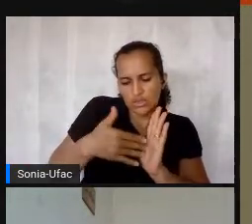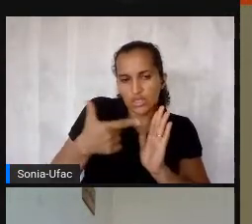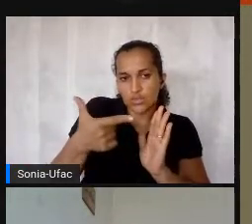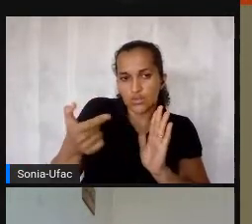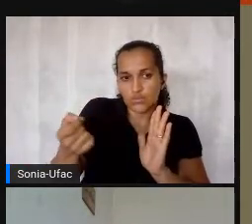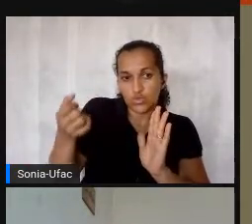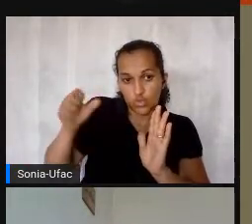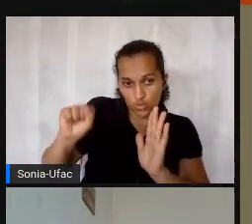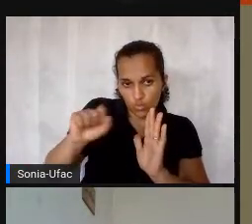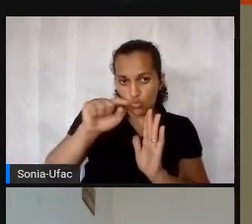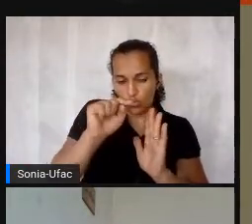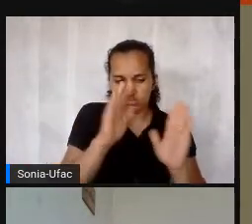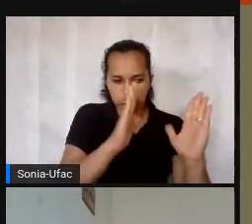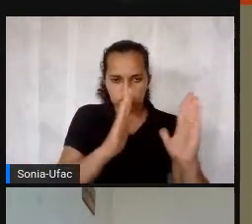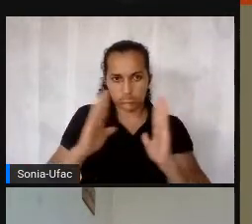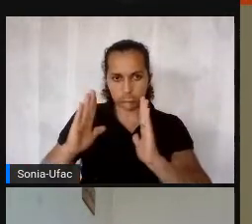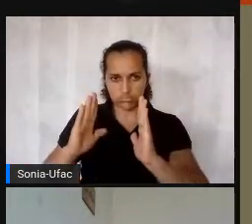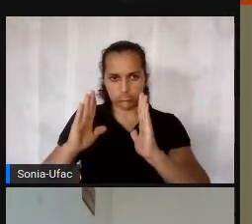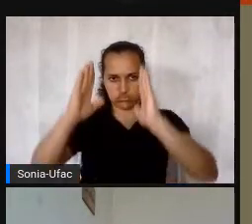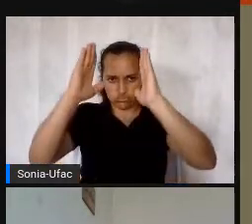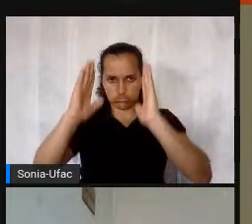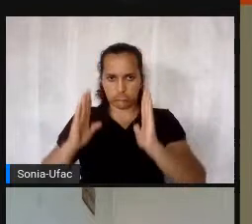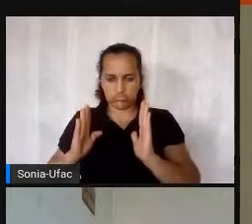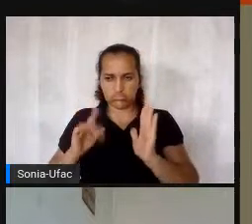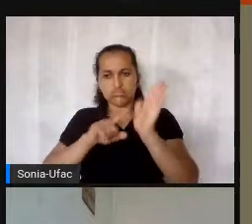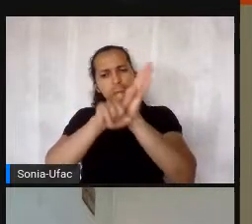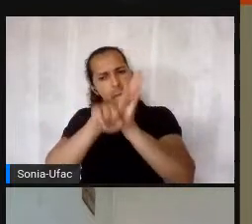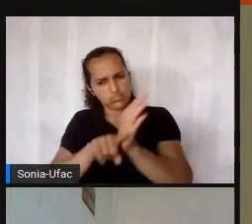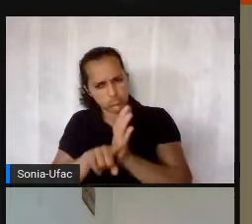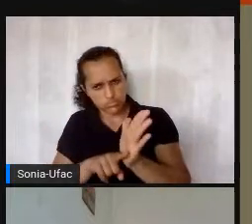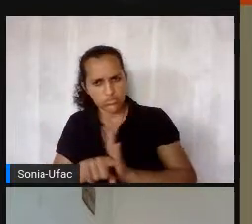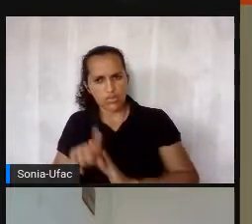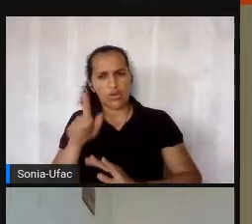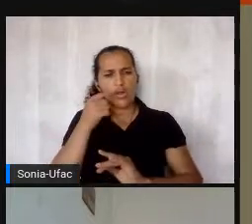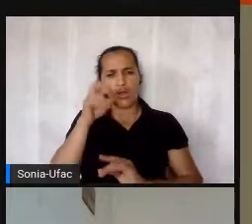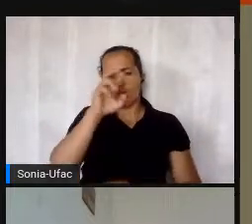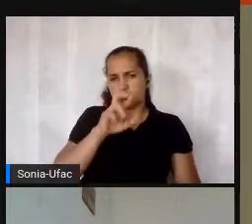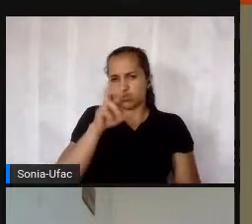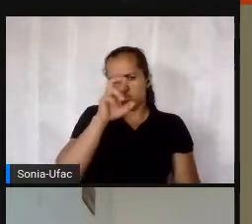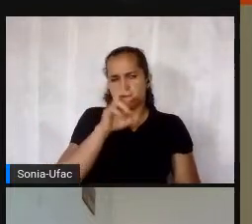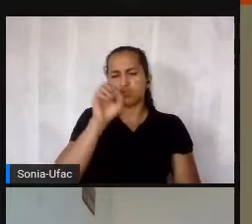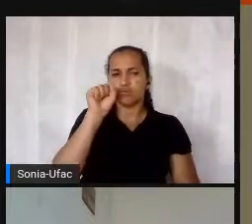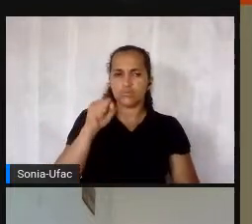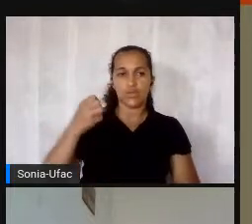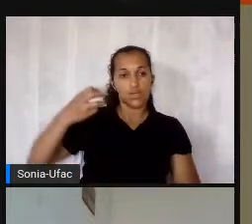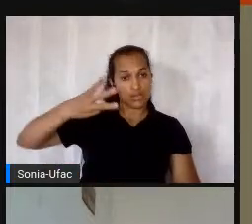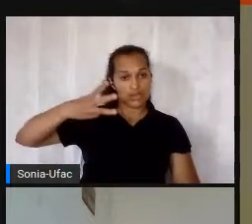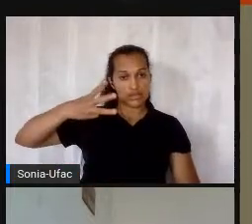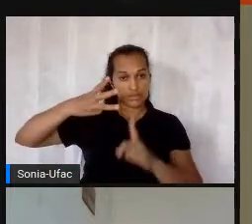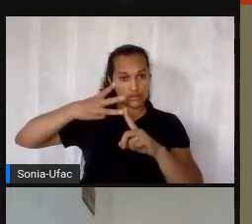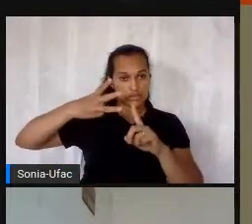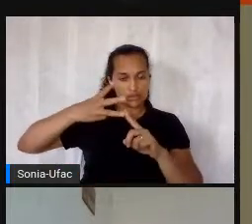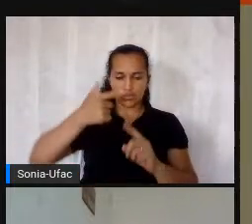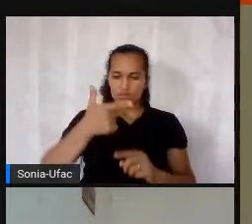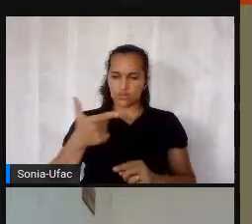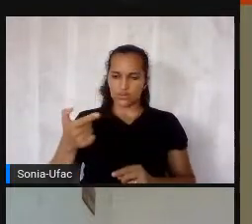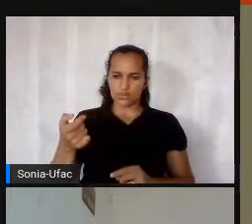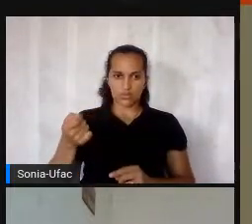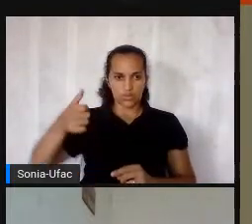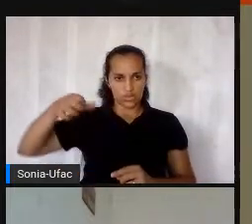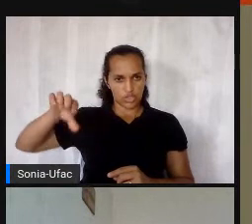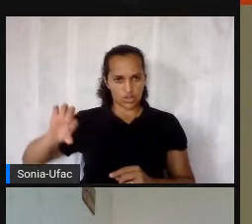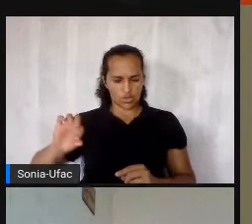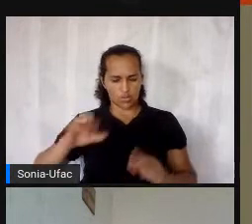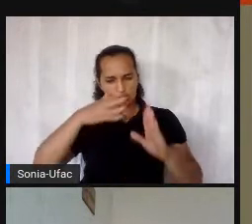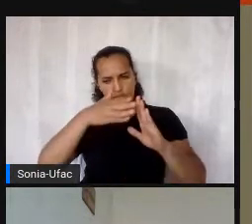recorte, foi aí que nós paramos as análises. E tem também uma terceira reformulação, que é essa de 2019 até os dias atuais. É